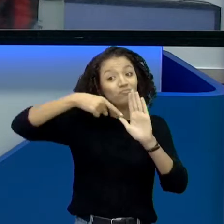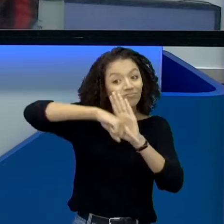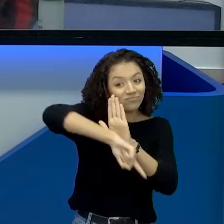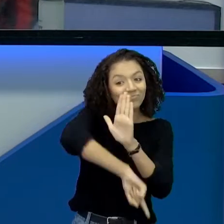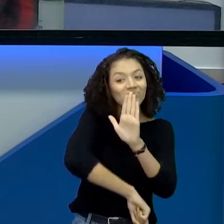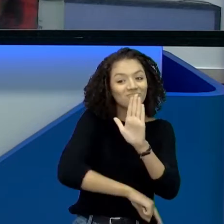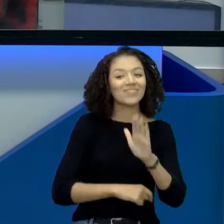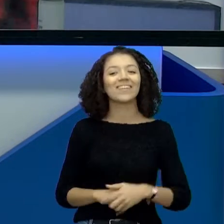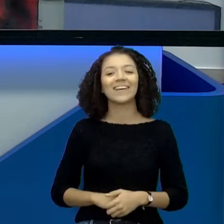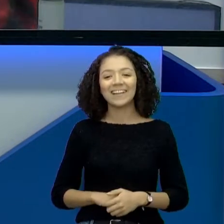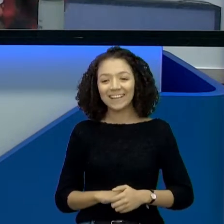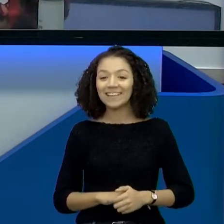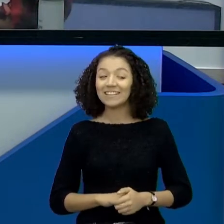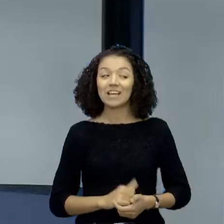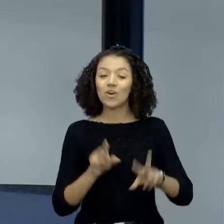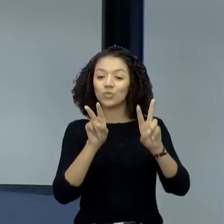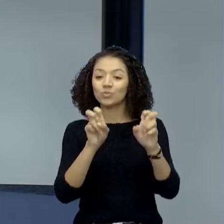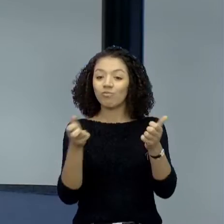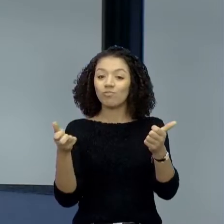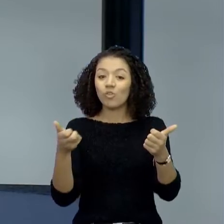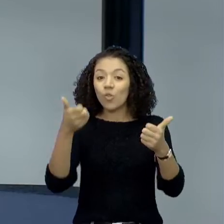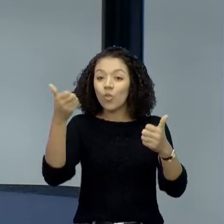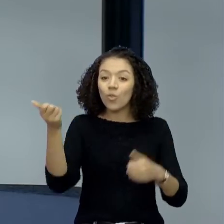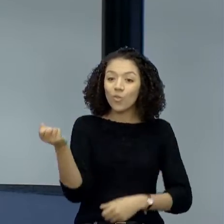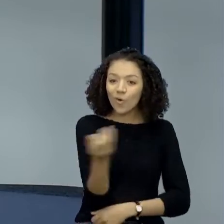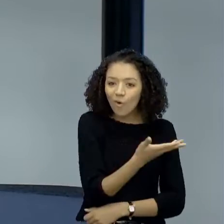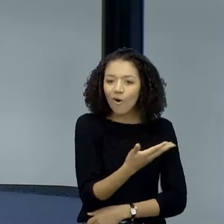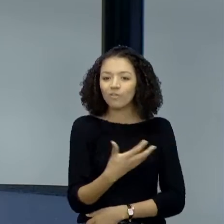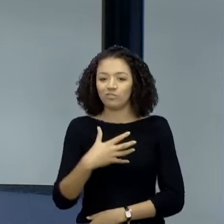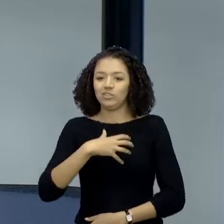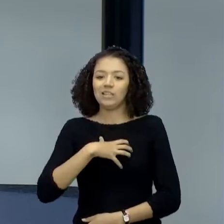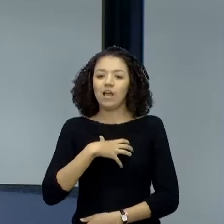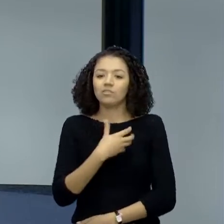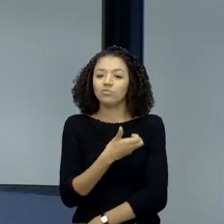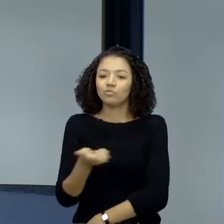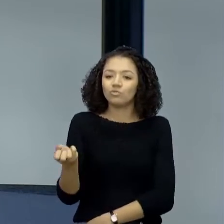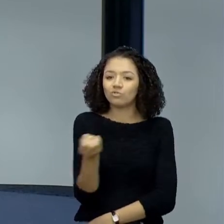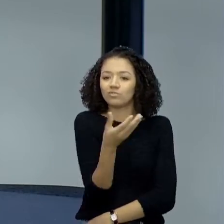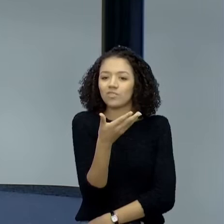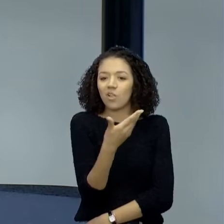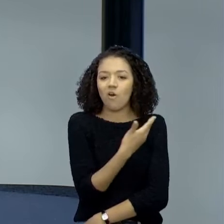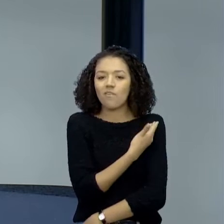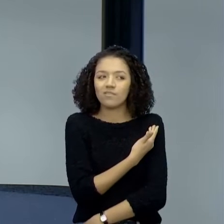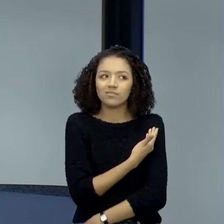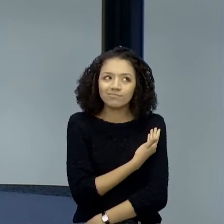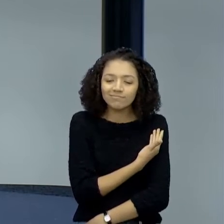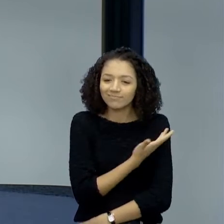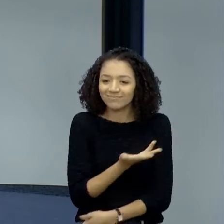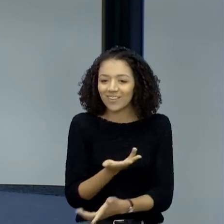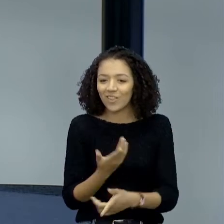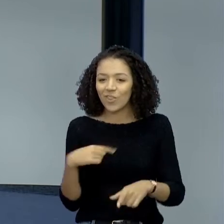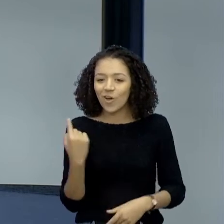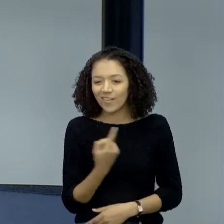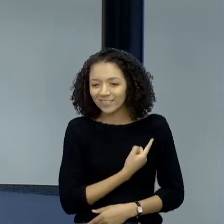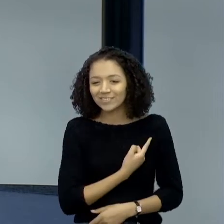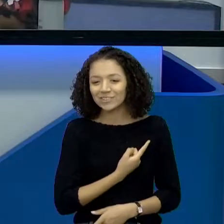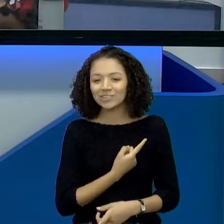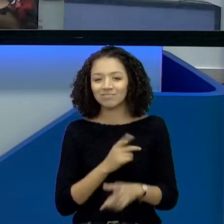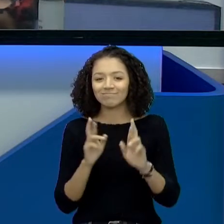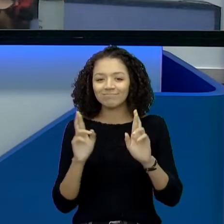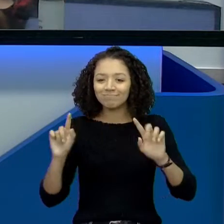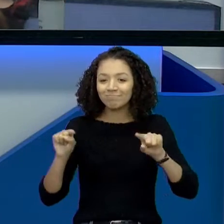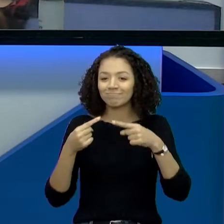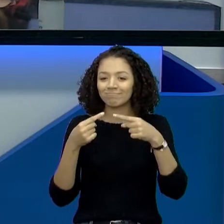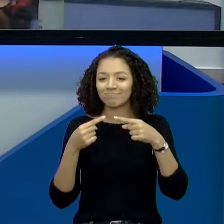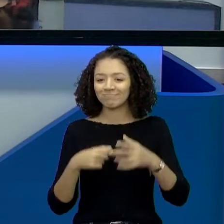Sim. Trouxe muita coisa nova, né? Coisa que a gente não estava habituado a trabalhar sempre. Exato. Então, acho que também foi um desafio para a gente, né? Eu achei muito